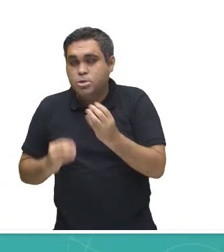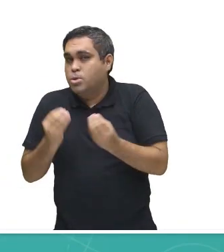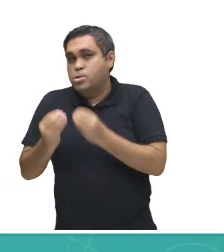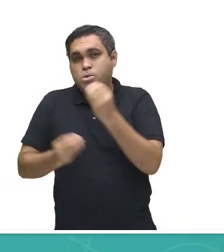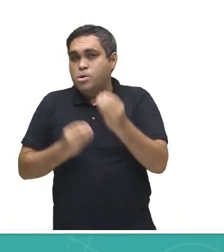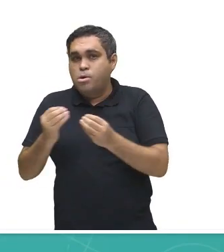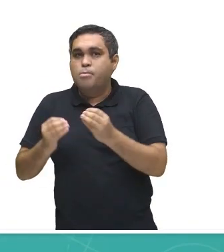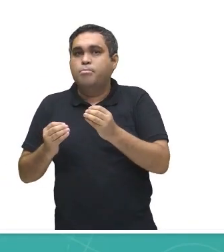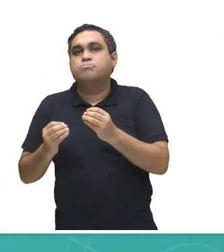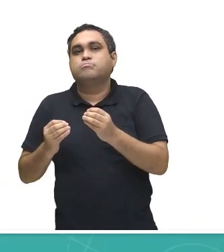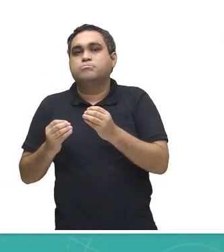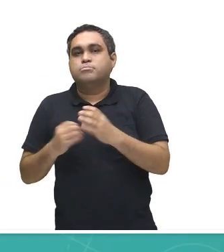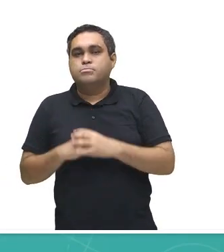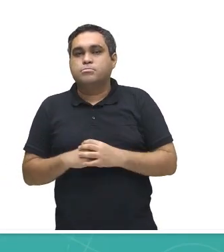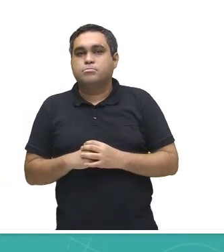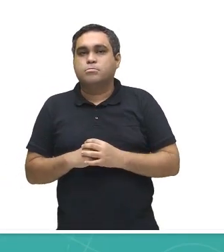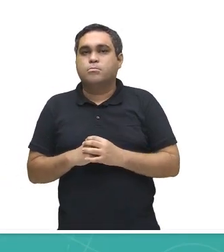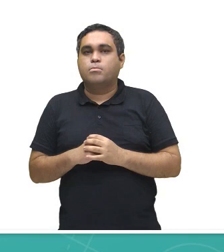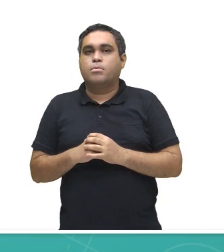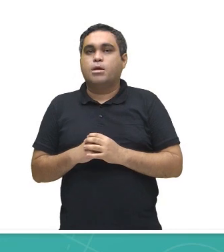através das regiões